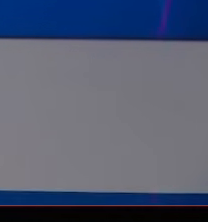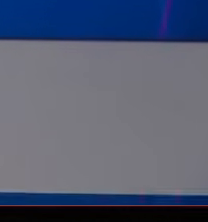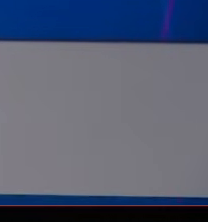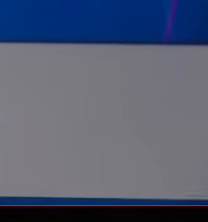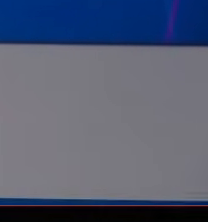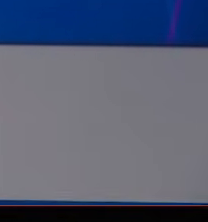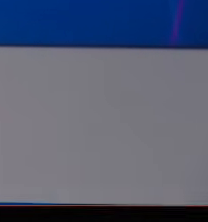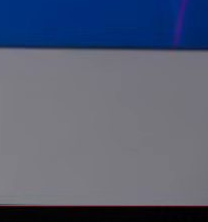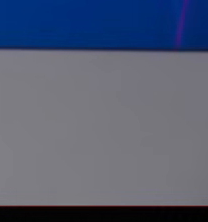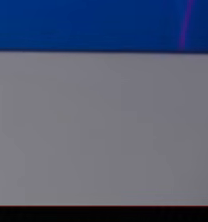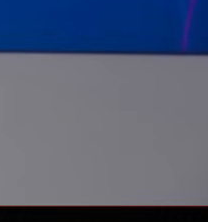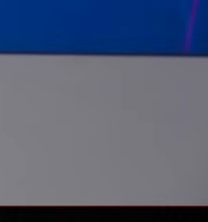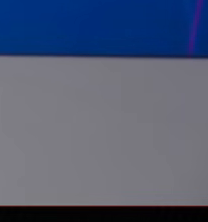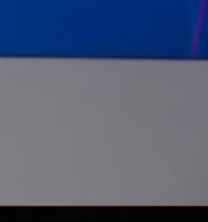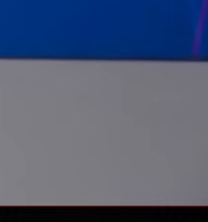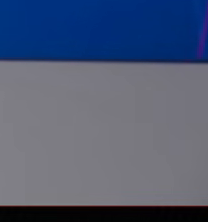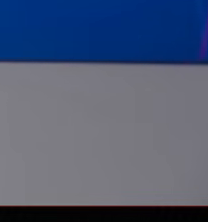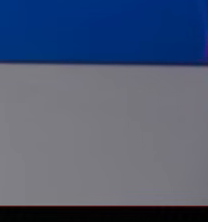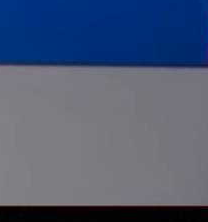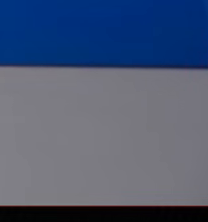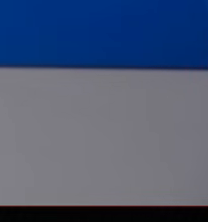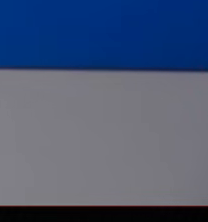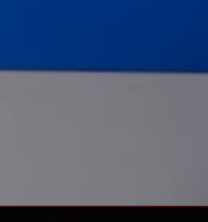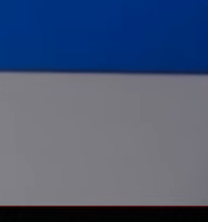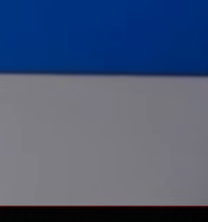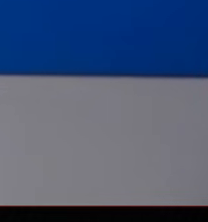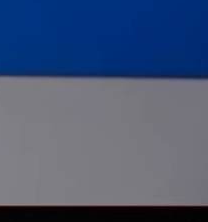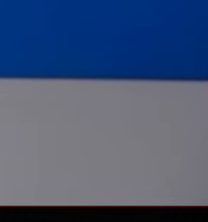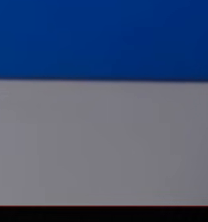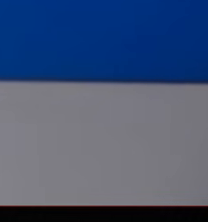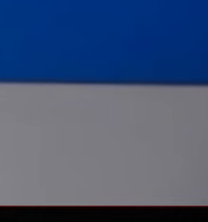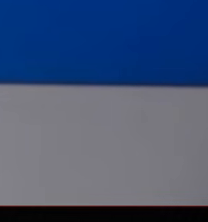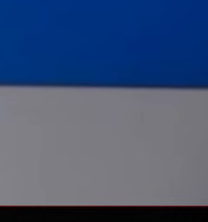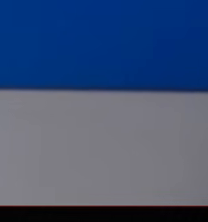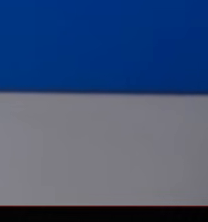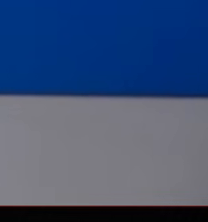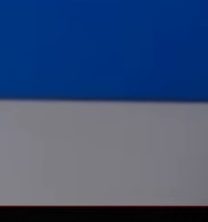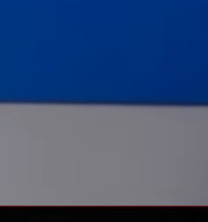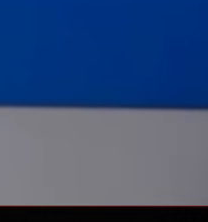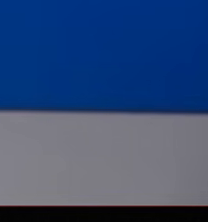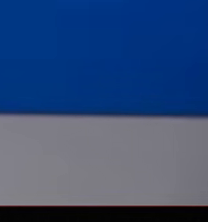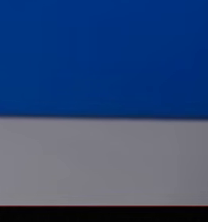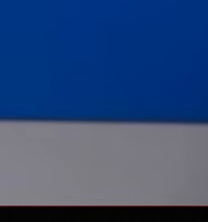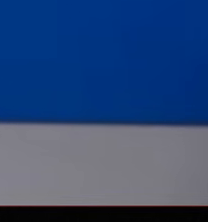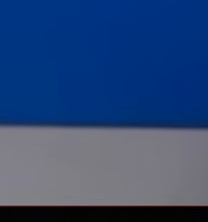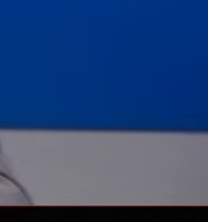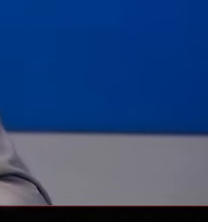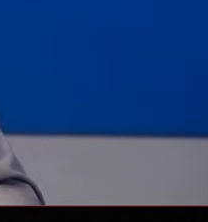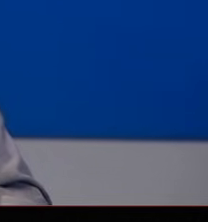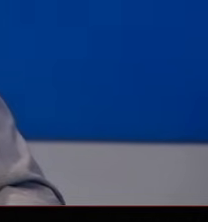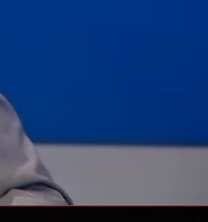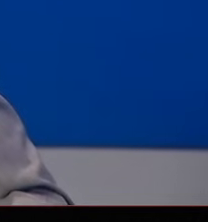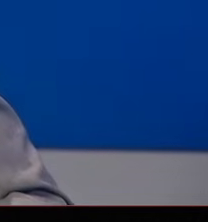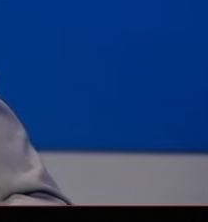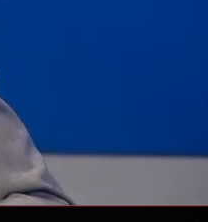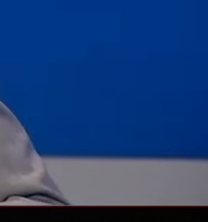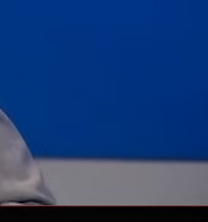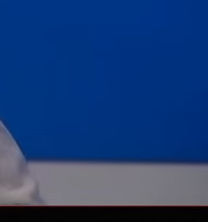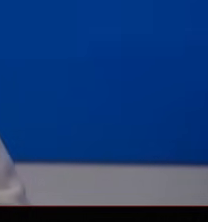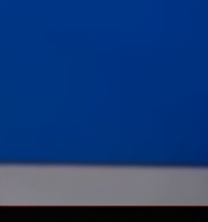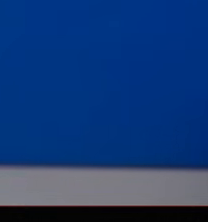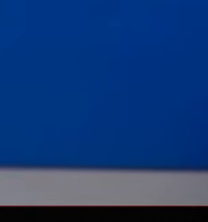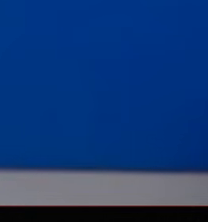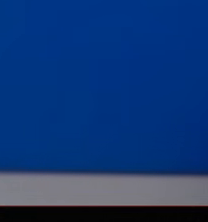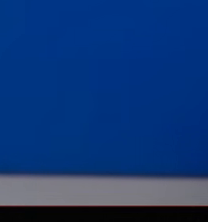fazer já novas eleições dentro de menos de mês neste caso eleições europeias que em Portugal se realizam a 9 de